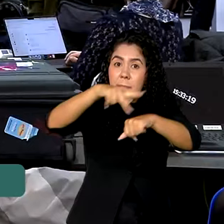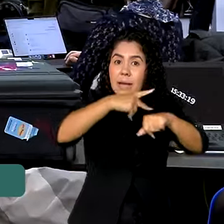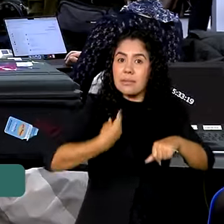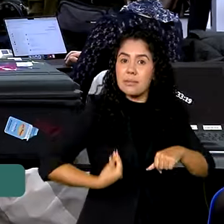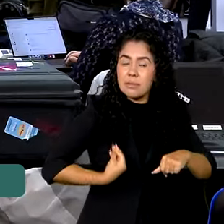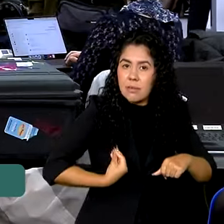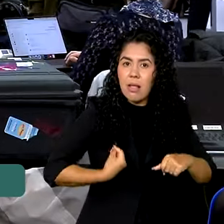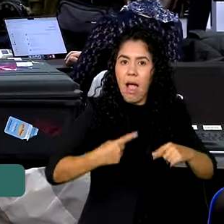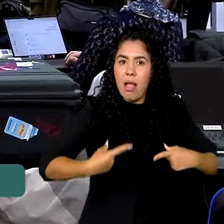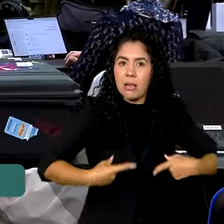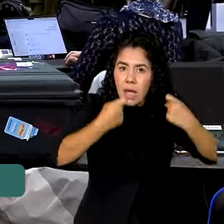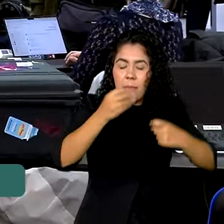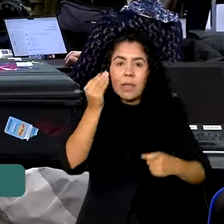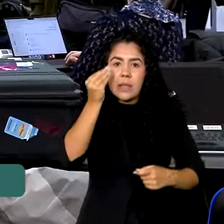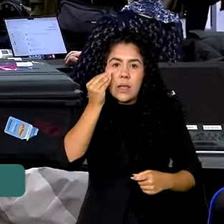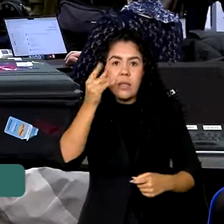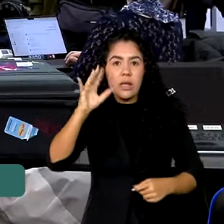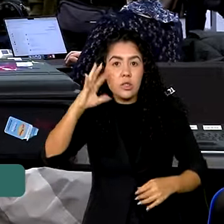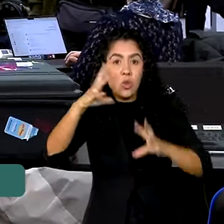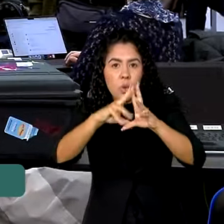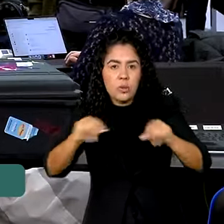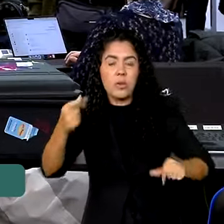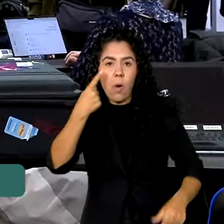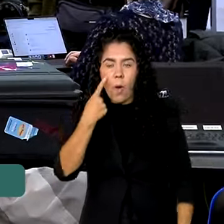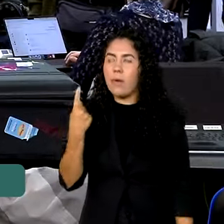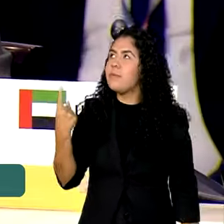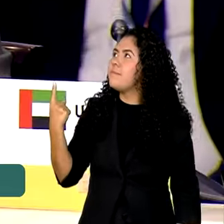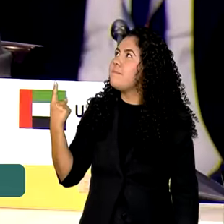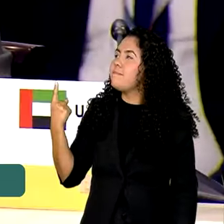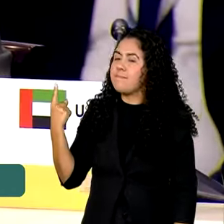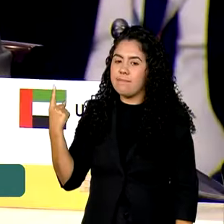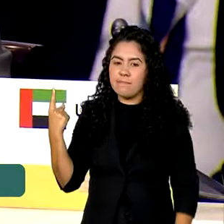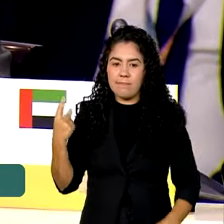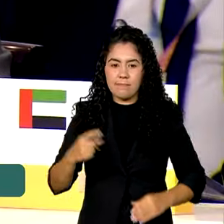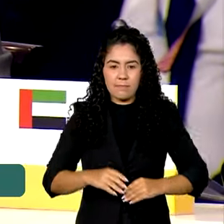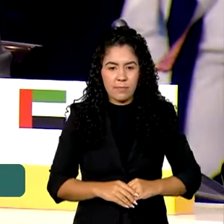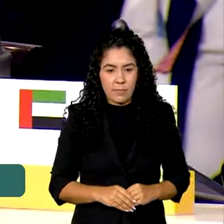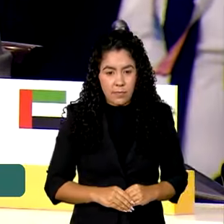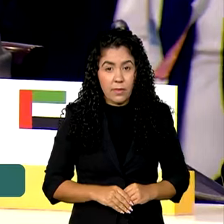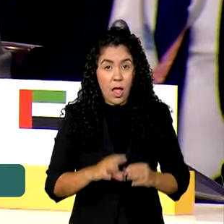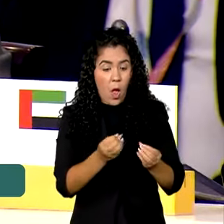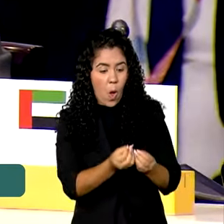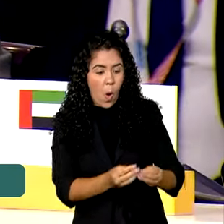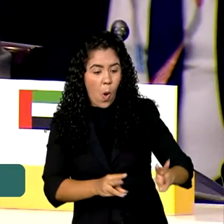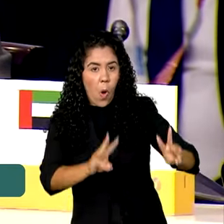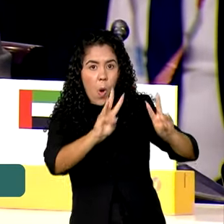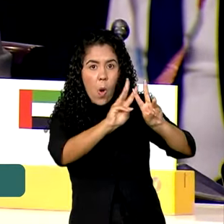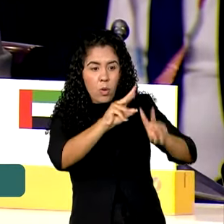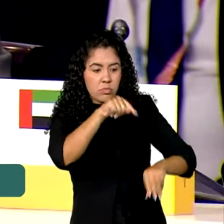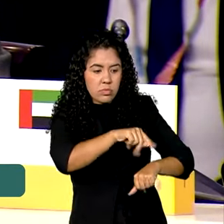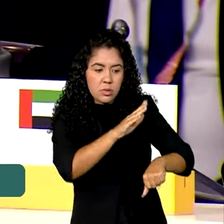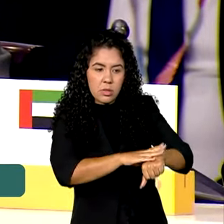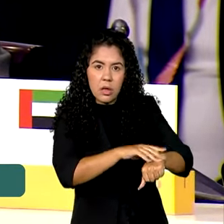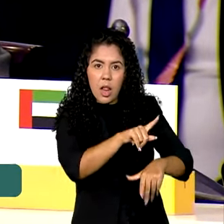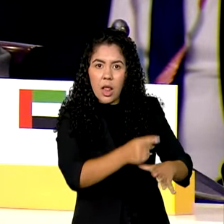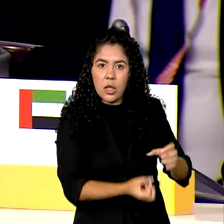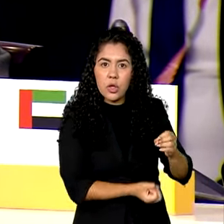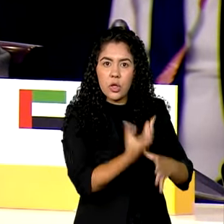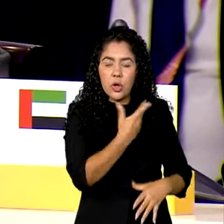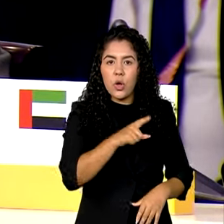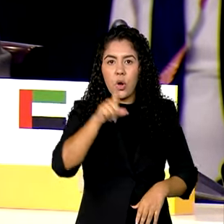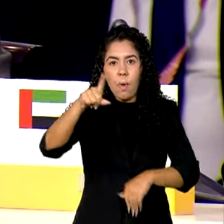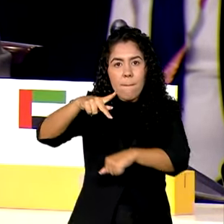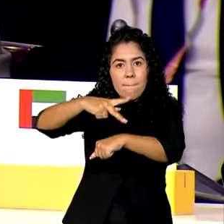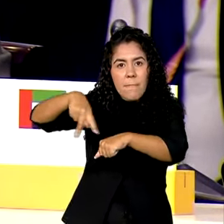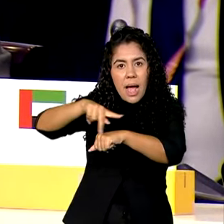solução para acabar com os conflitos confira a mesma ONU que criou o Estado de Israel hoje se vê de mãos